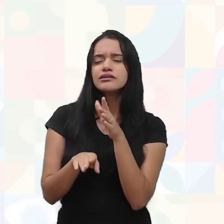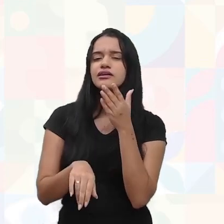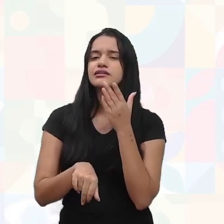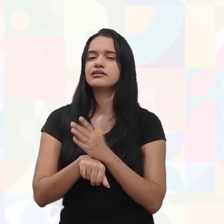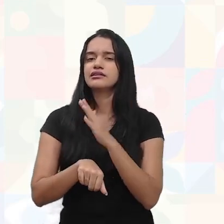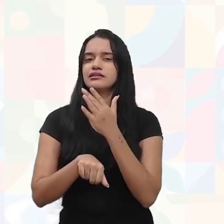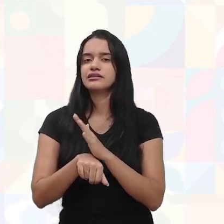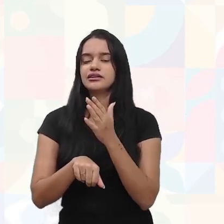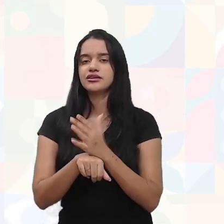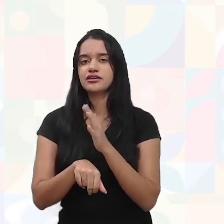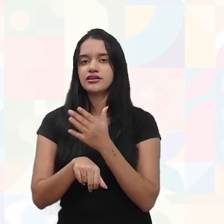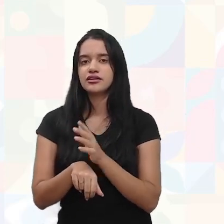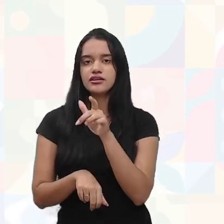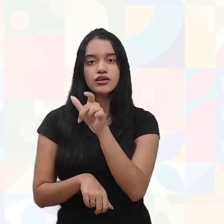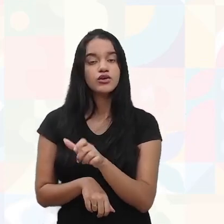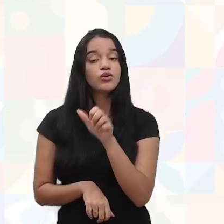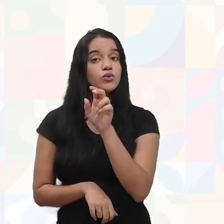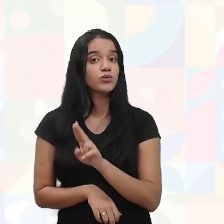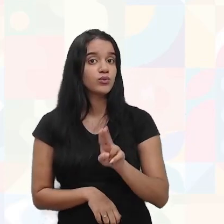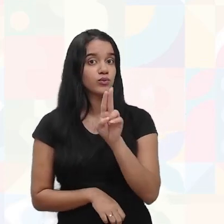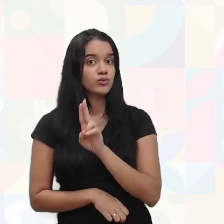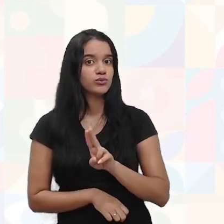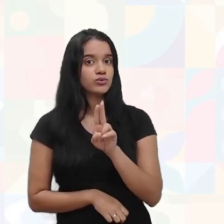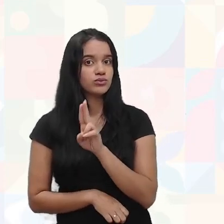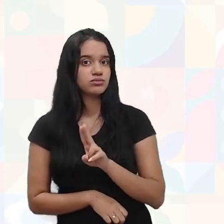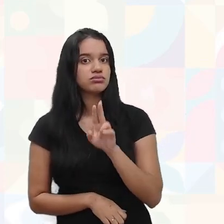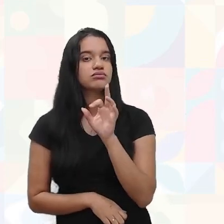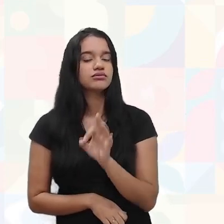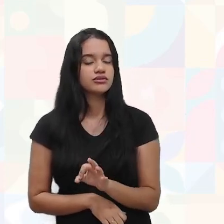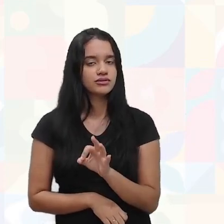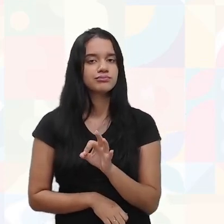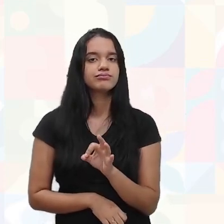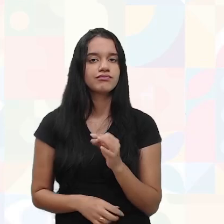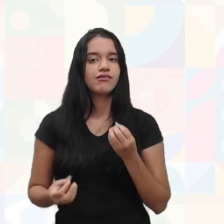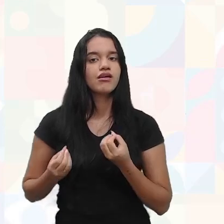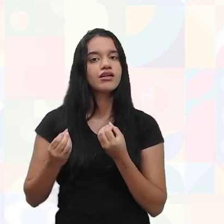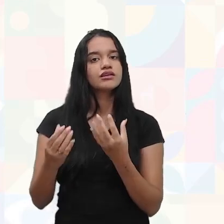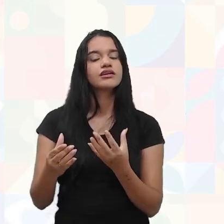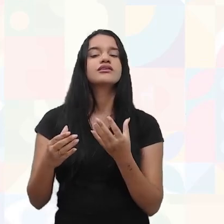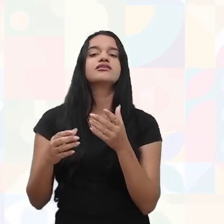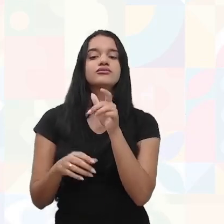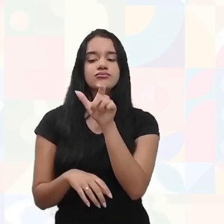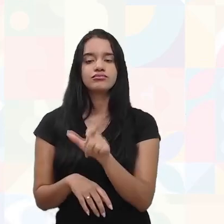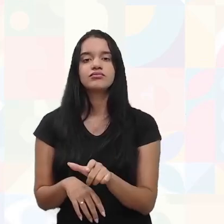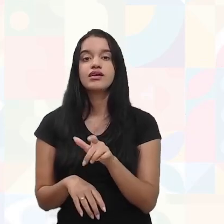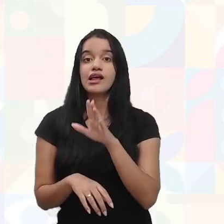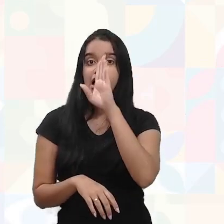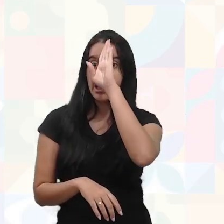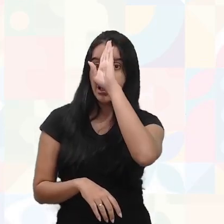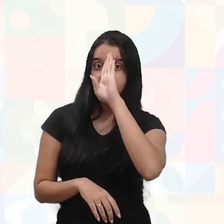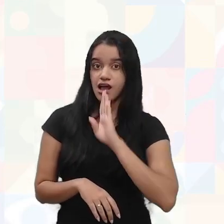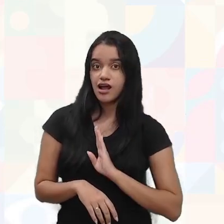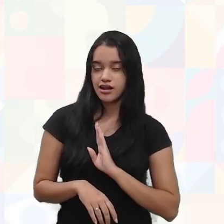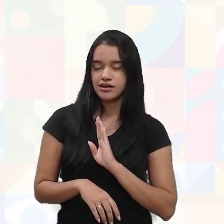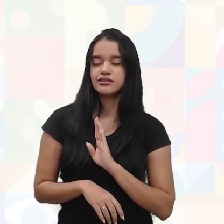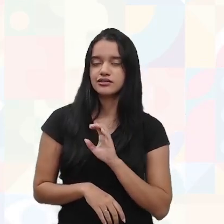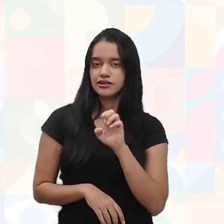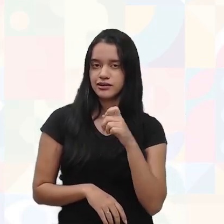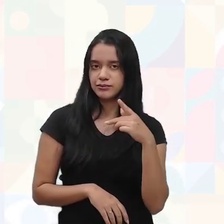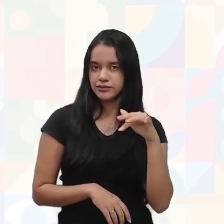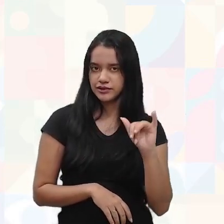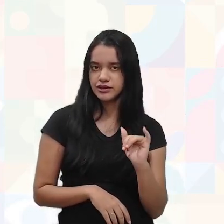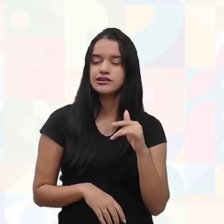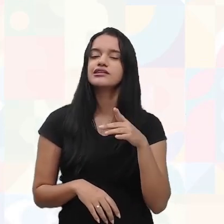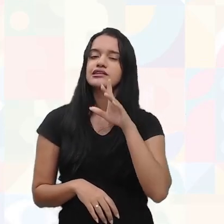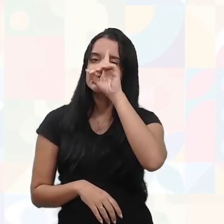o empregado quanto ao uso do equipamento, fornecer ao empregado gratuitamente esse EPI adequado